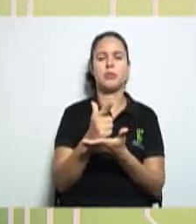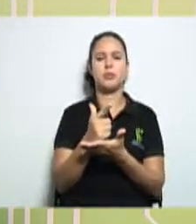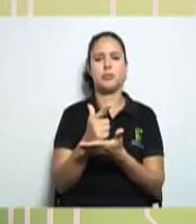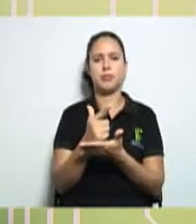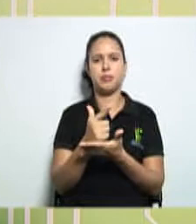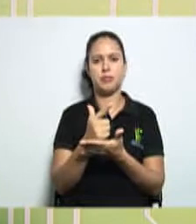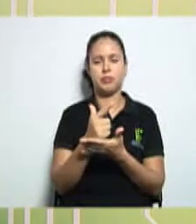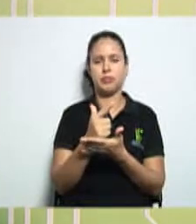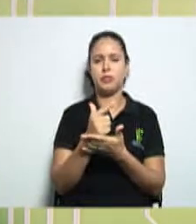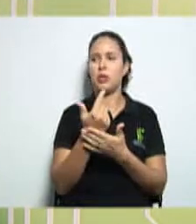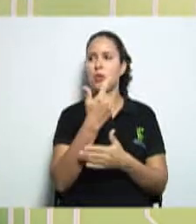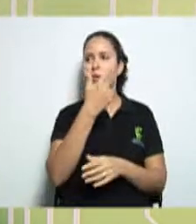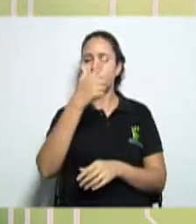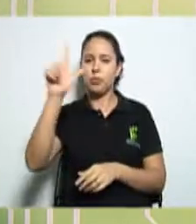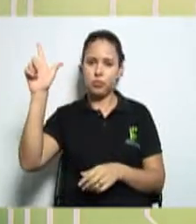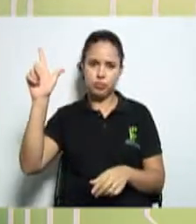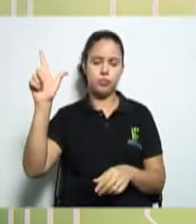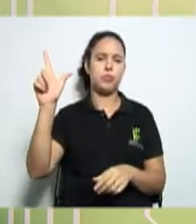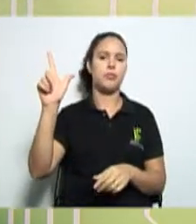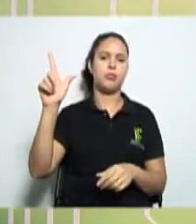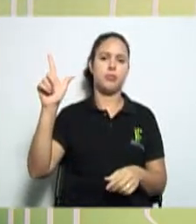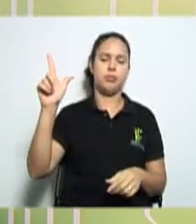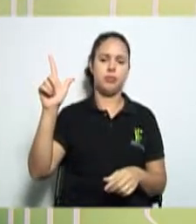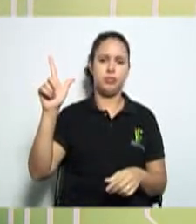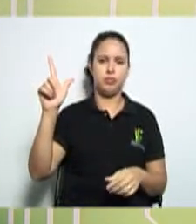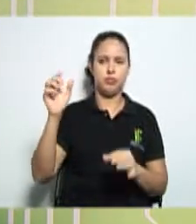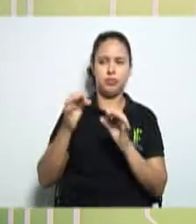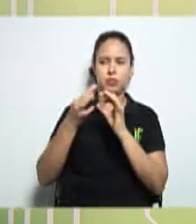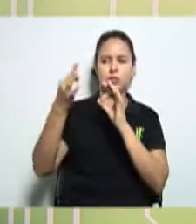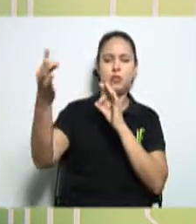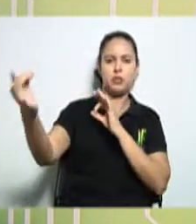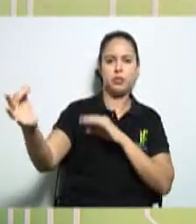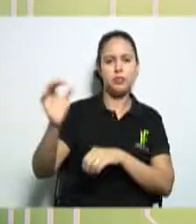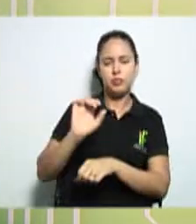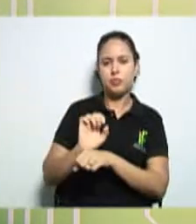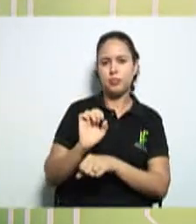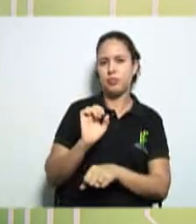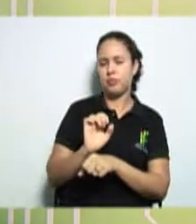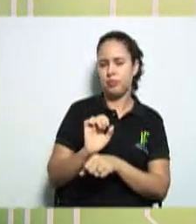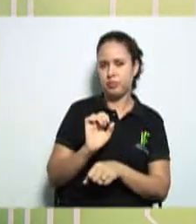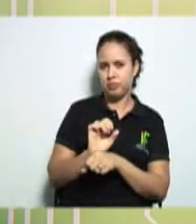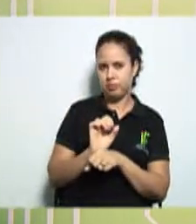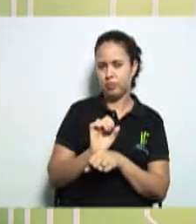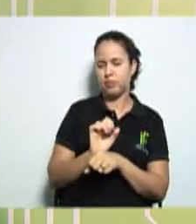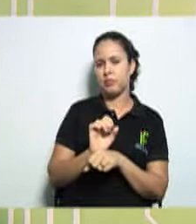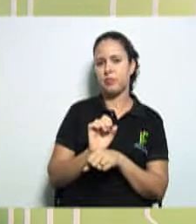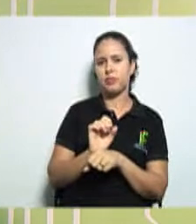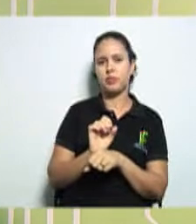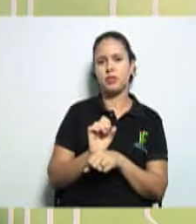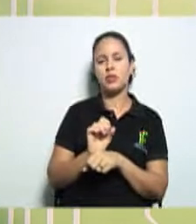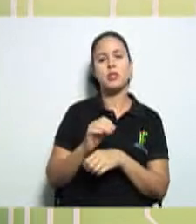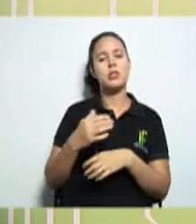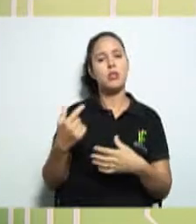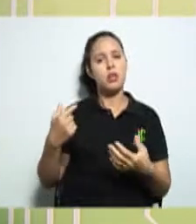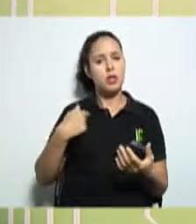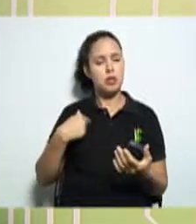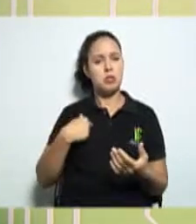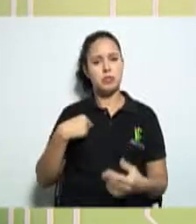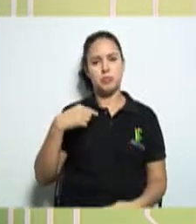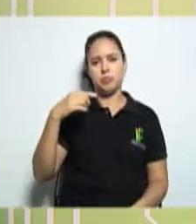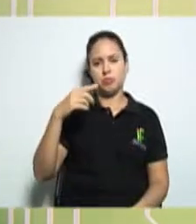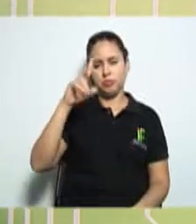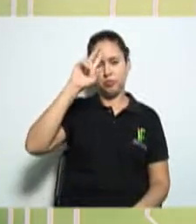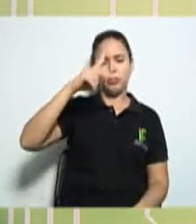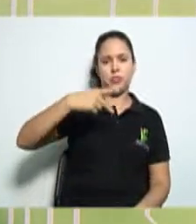uma outra cidade. Lá não está tendo o serviço ligado diretamente ao atendimento, porque você mesmo vai fazer o